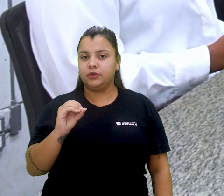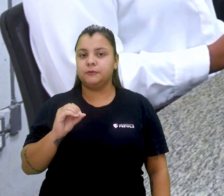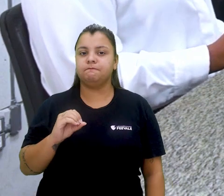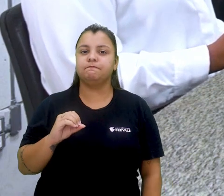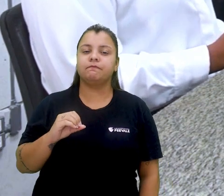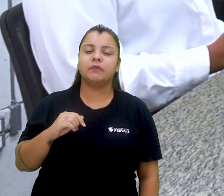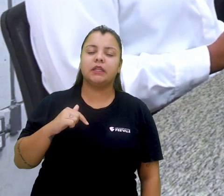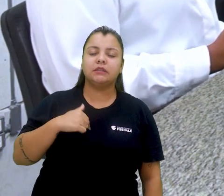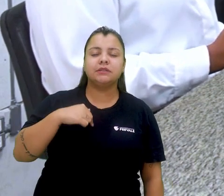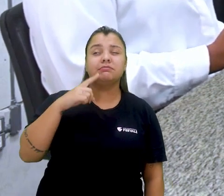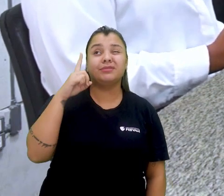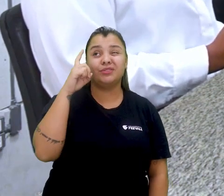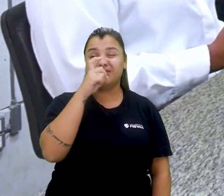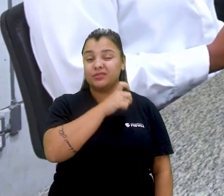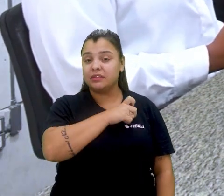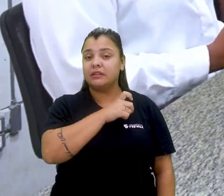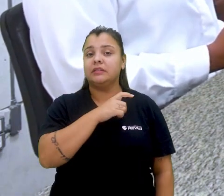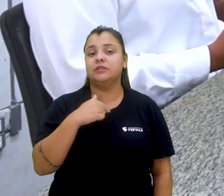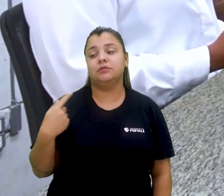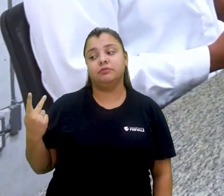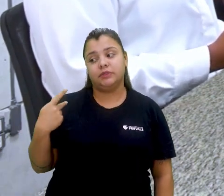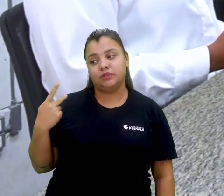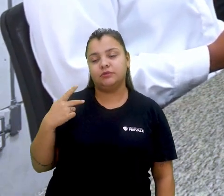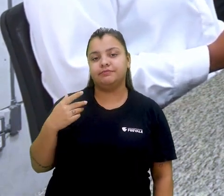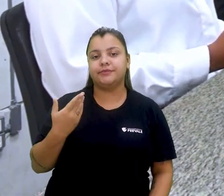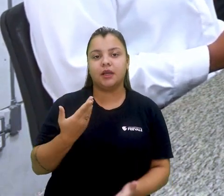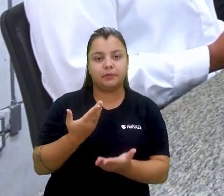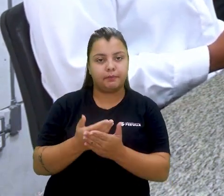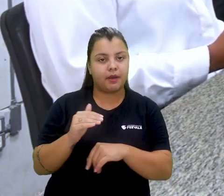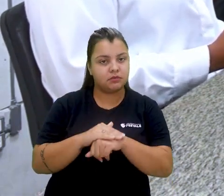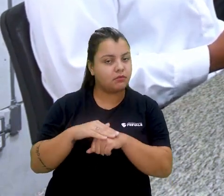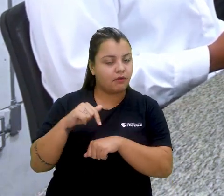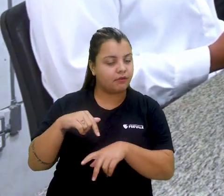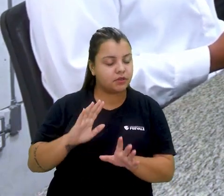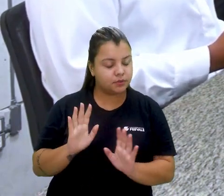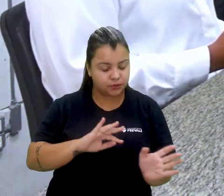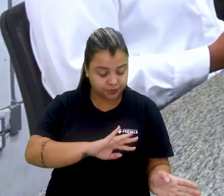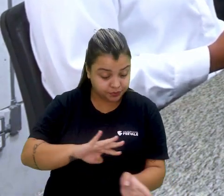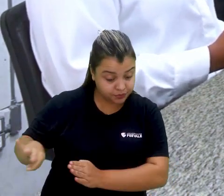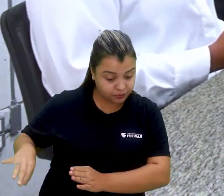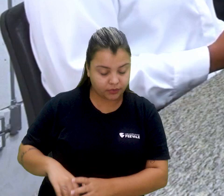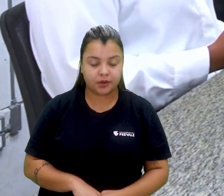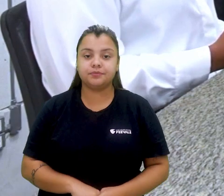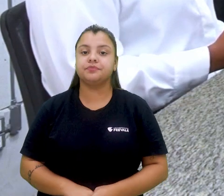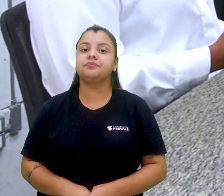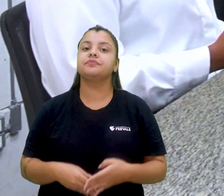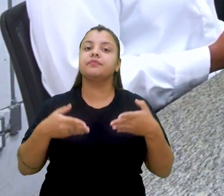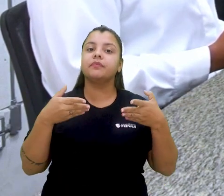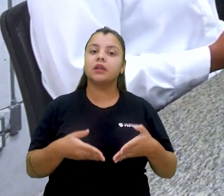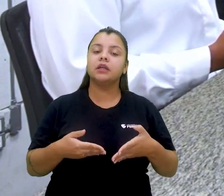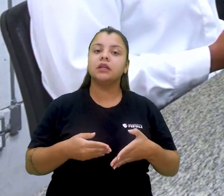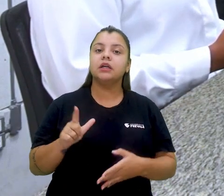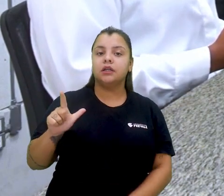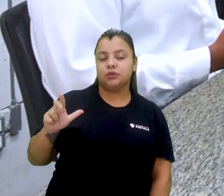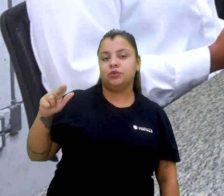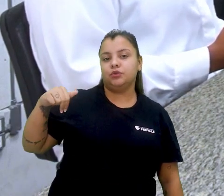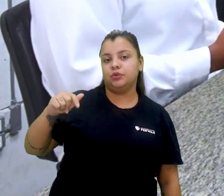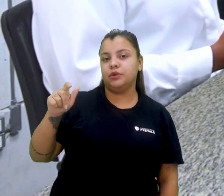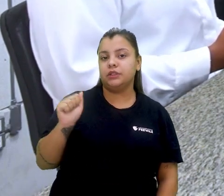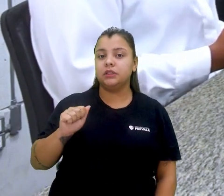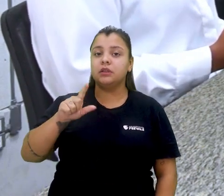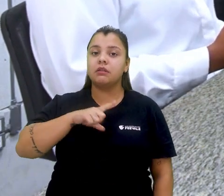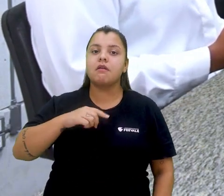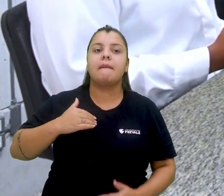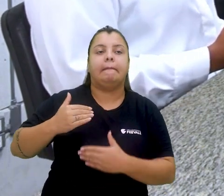doloroso para nós dois eh não é assunto para hoje e E então a Luana assim tem uma caminhada que eu conheço